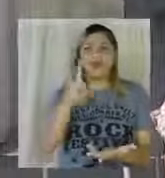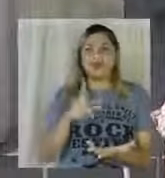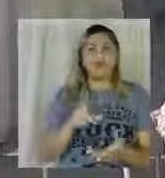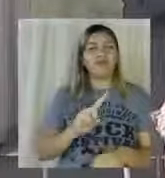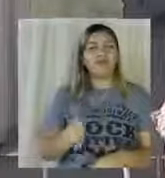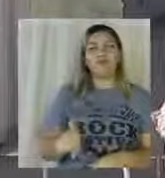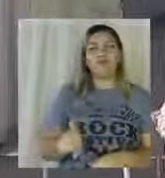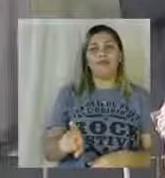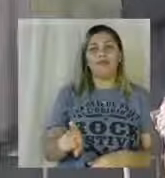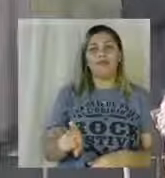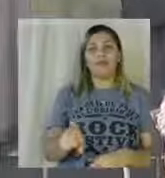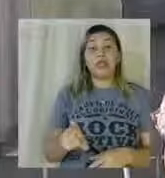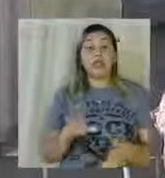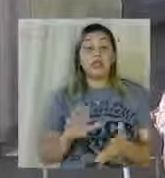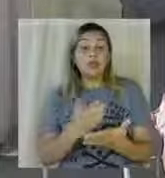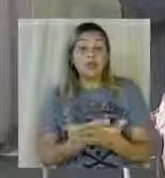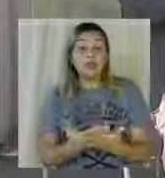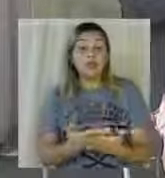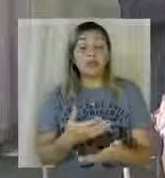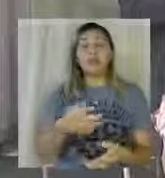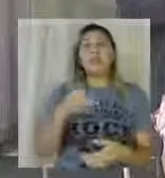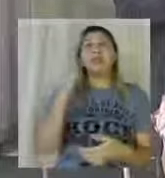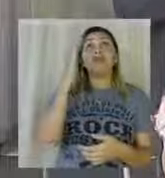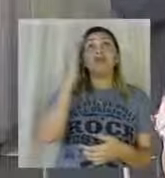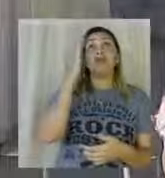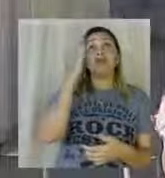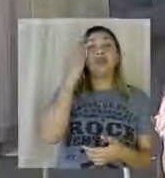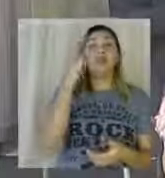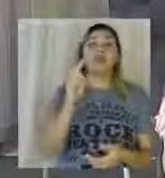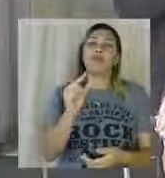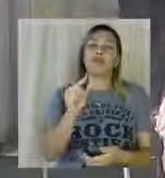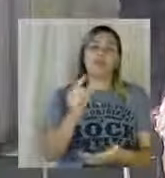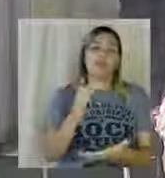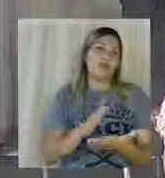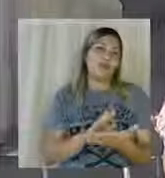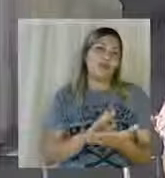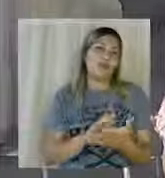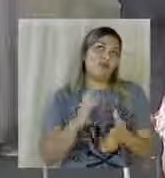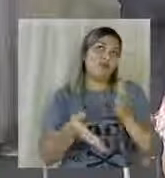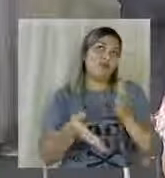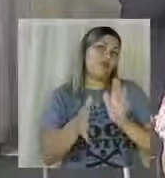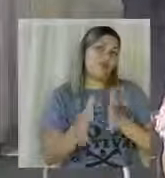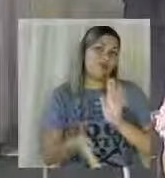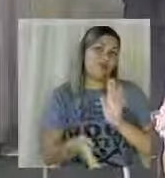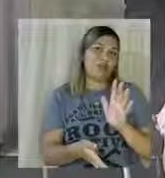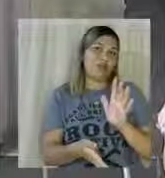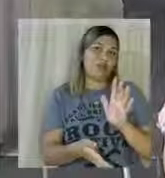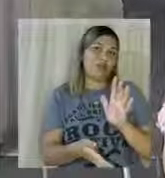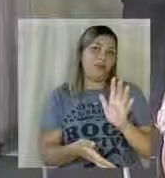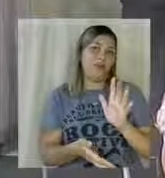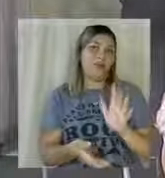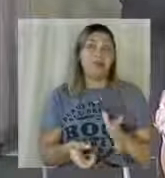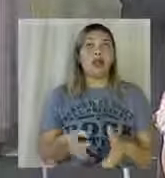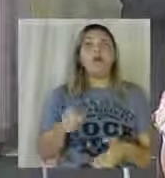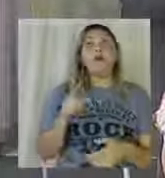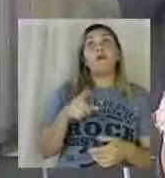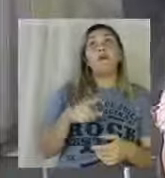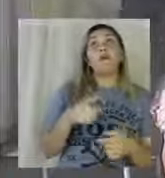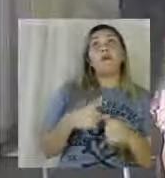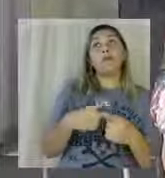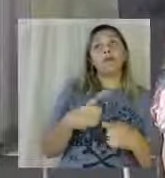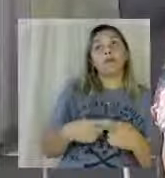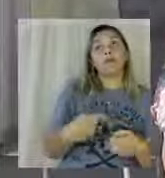de Libras, porque a base é o ensino fundamental e ele não sabe de nada, porque lá, na base,